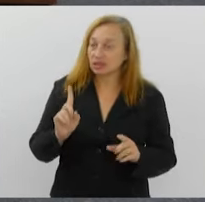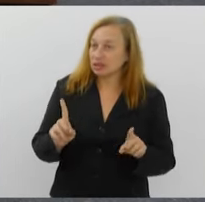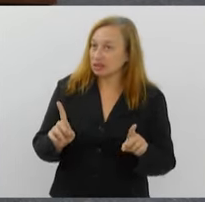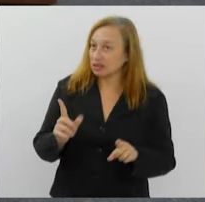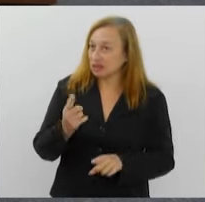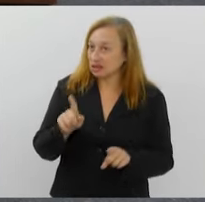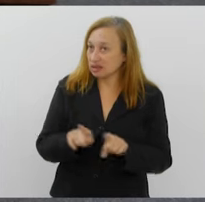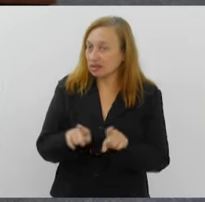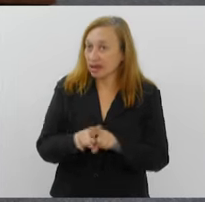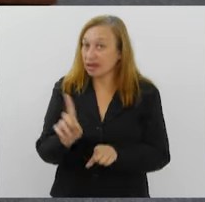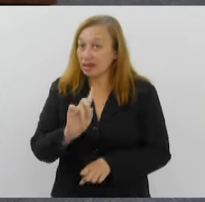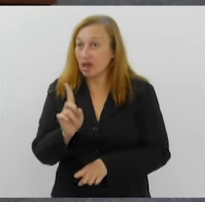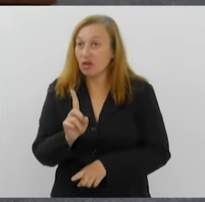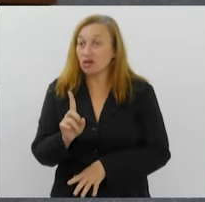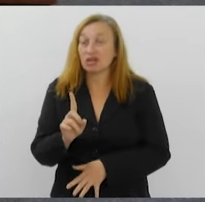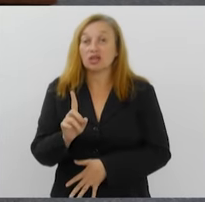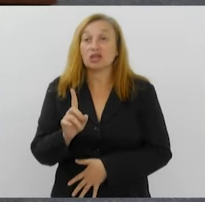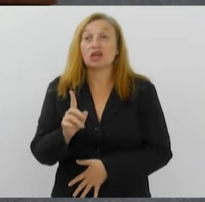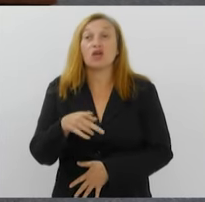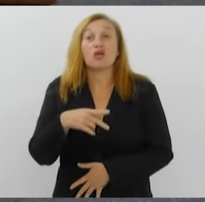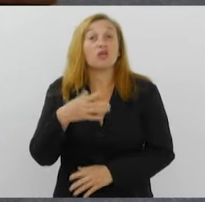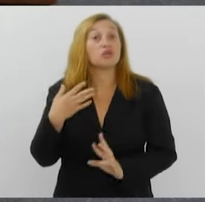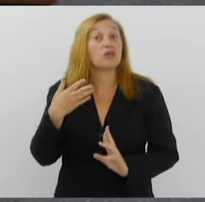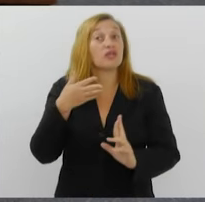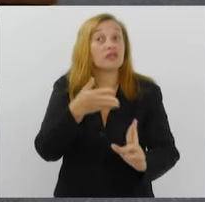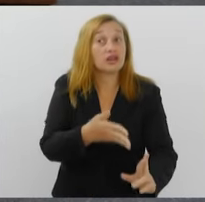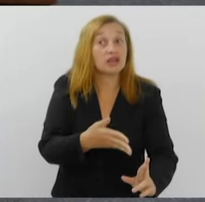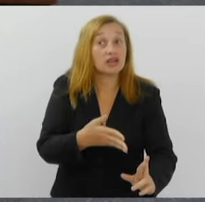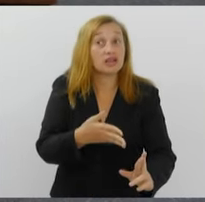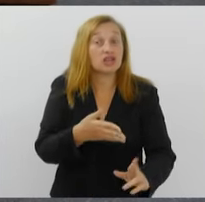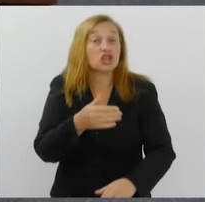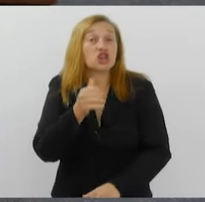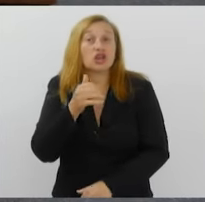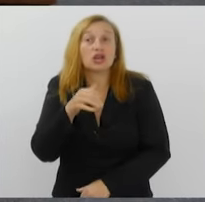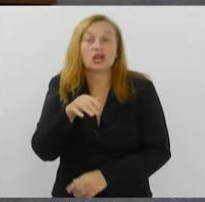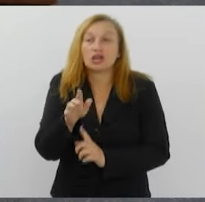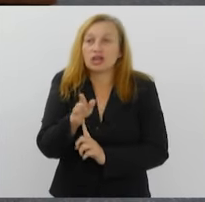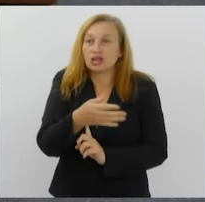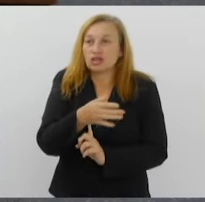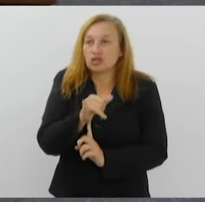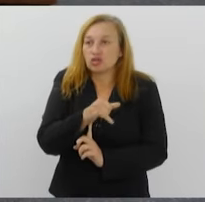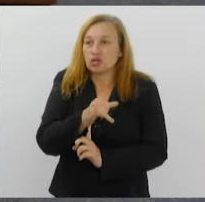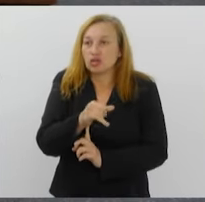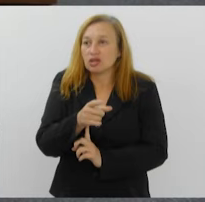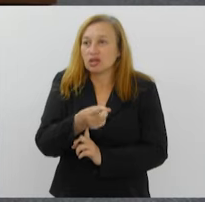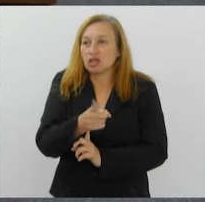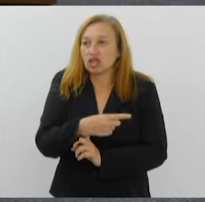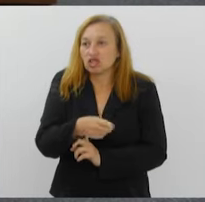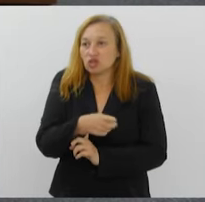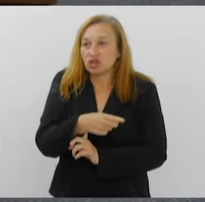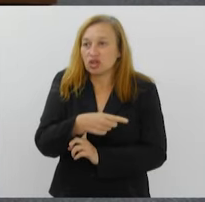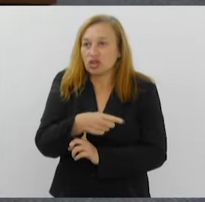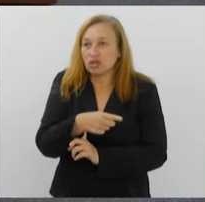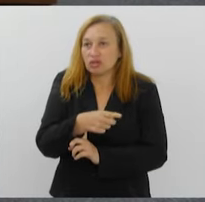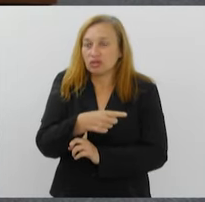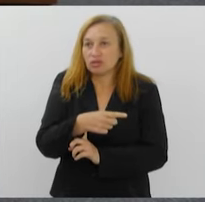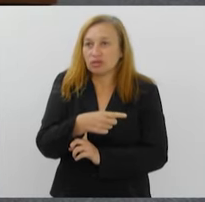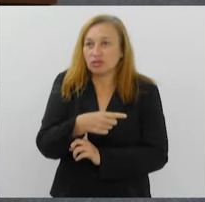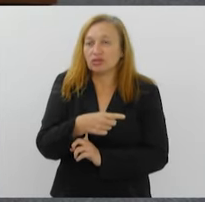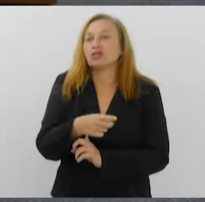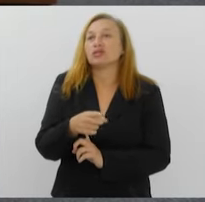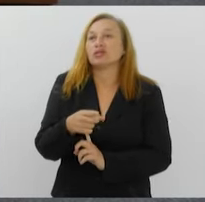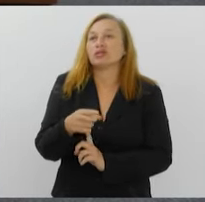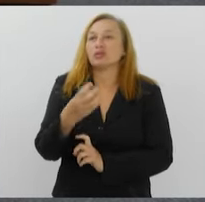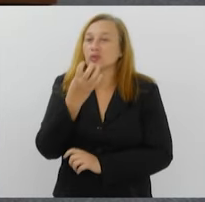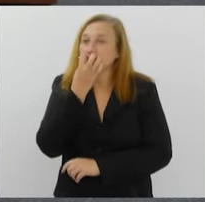a Eduardo, eu gosto de dar nome aos bois. Vassalo, o cachorrinho do prefeito aqui, é Eduardo Cavalieri. Vossa Excelência, nesse exato